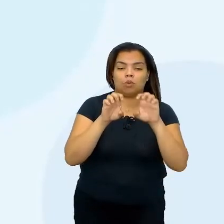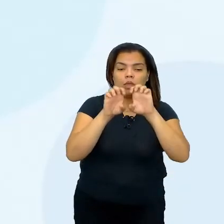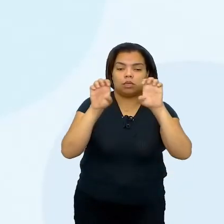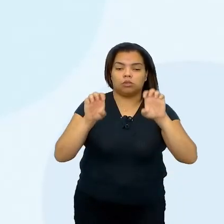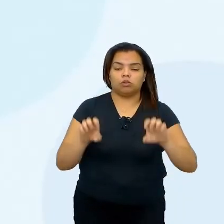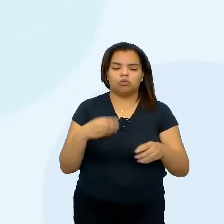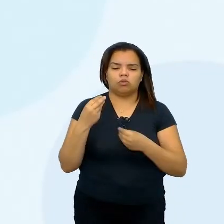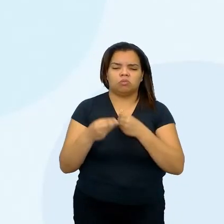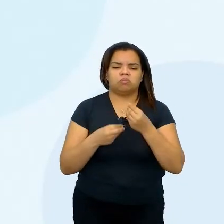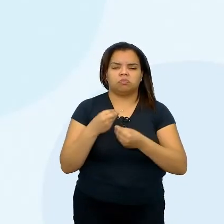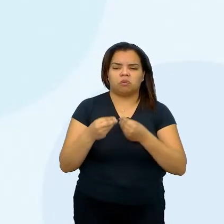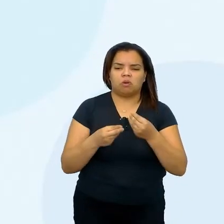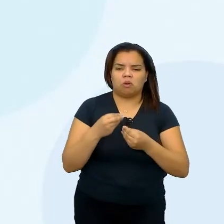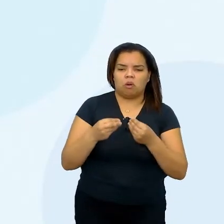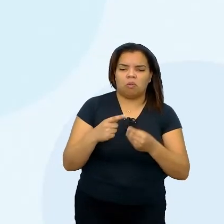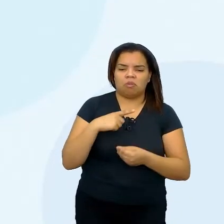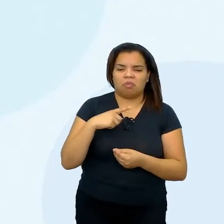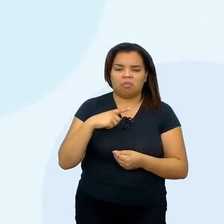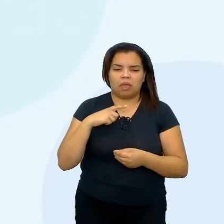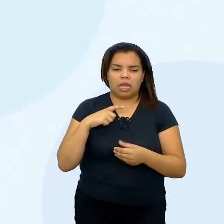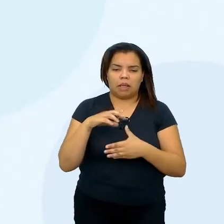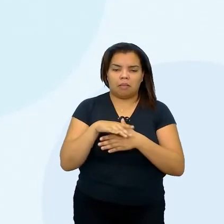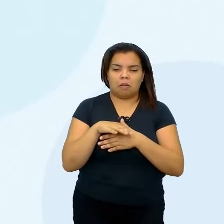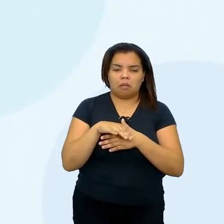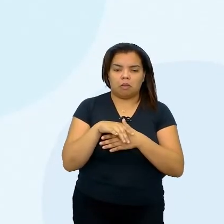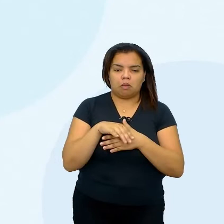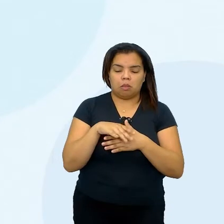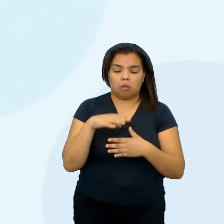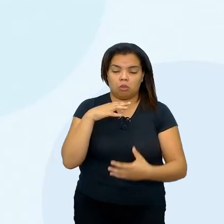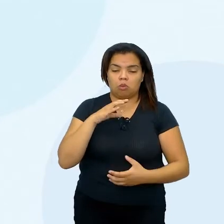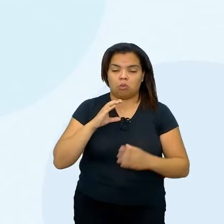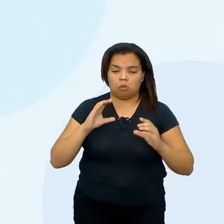e como que isso acarreta na fisiologia